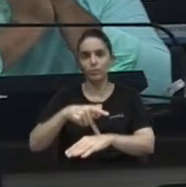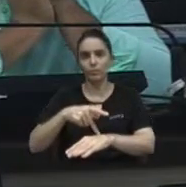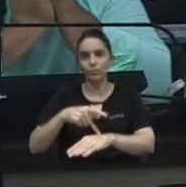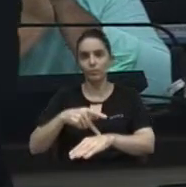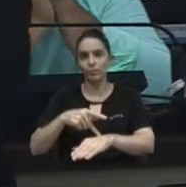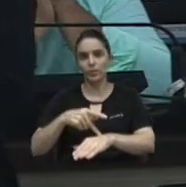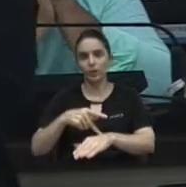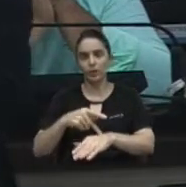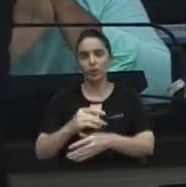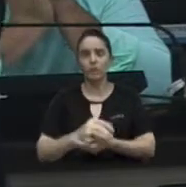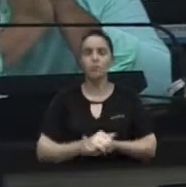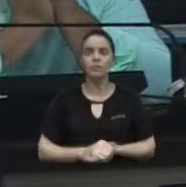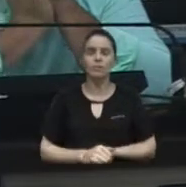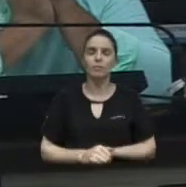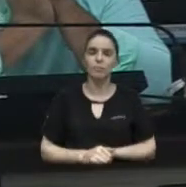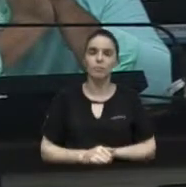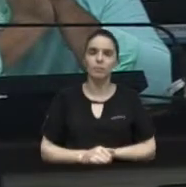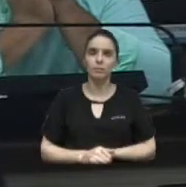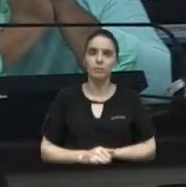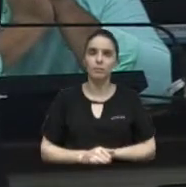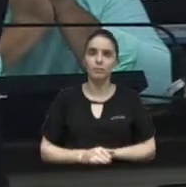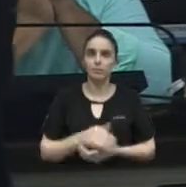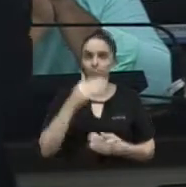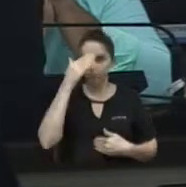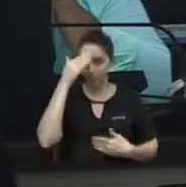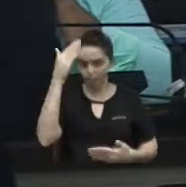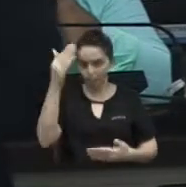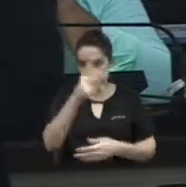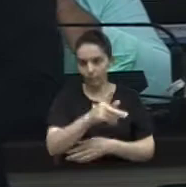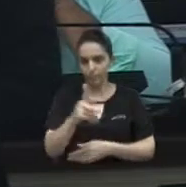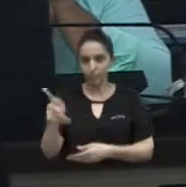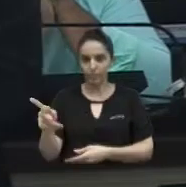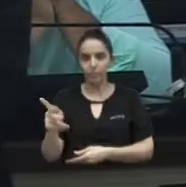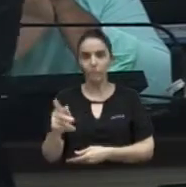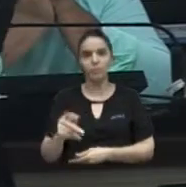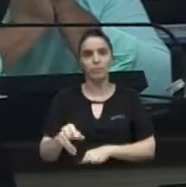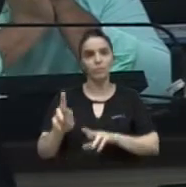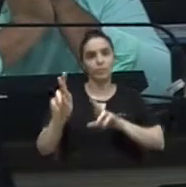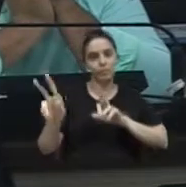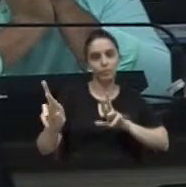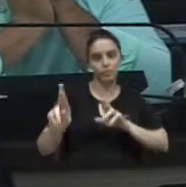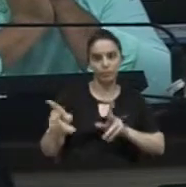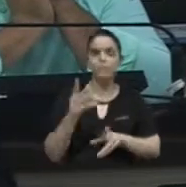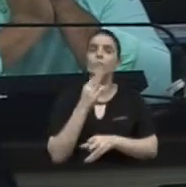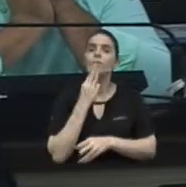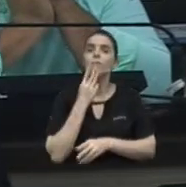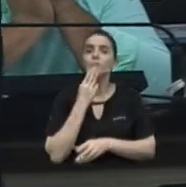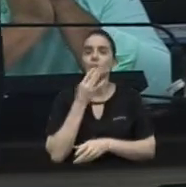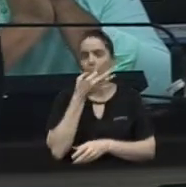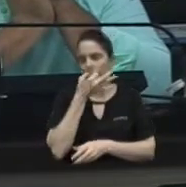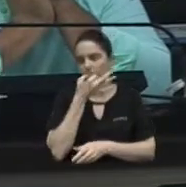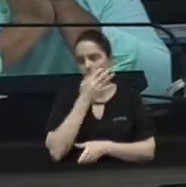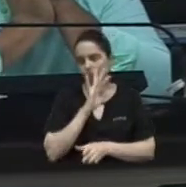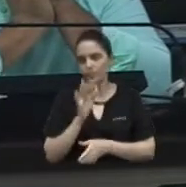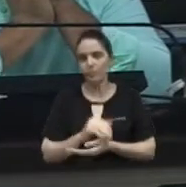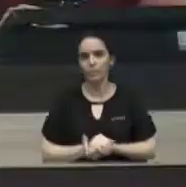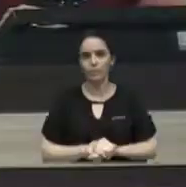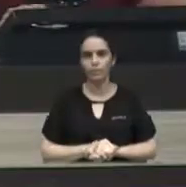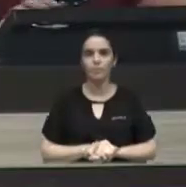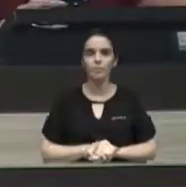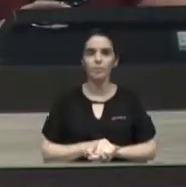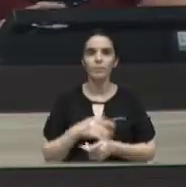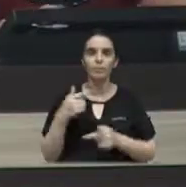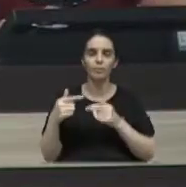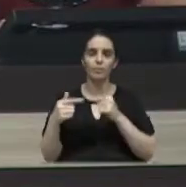que penso, presidente, com a devida permissão da minha divergência do ilustre vereador Vaguinho da Santa Luzia. Continue